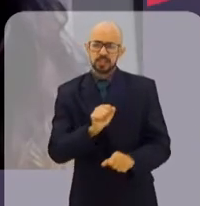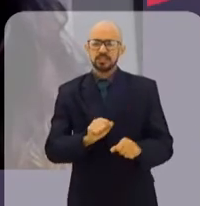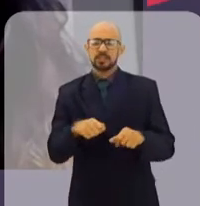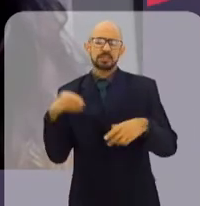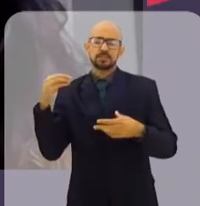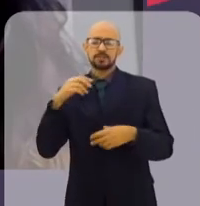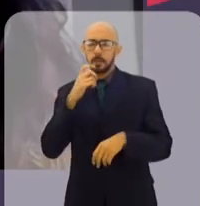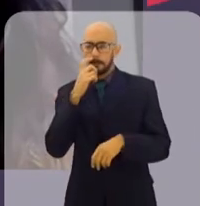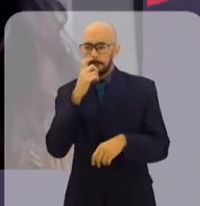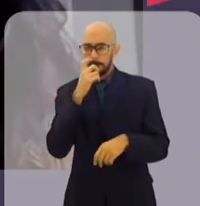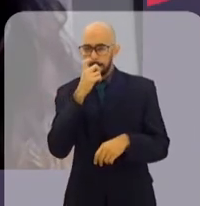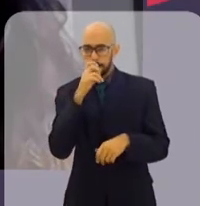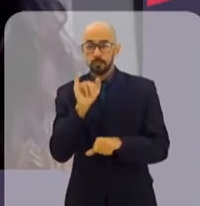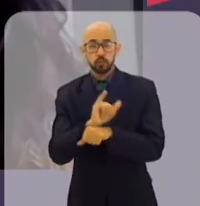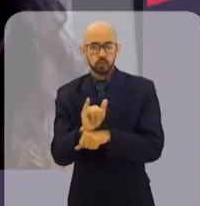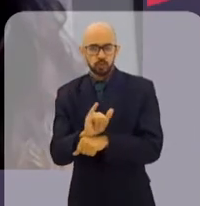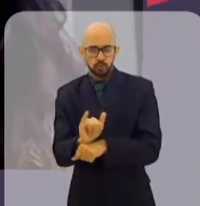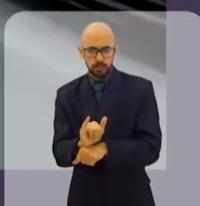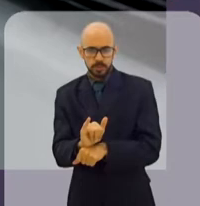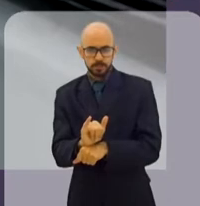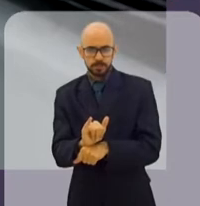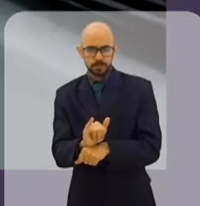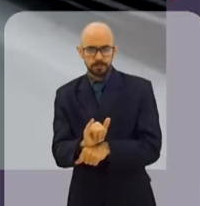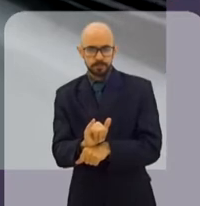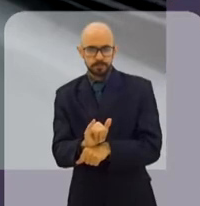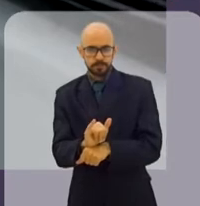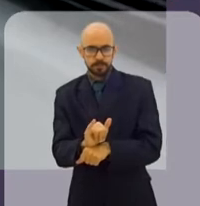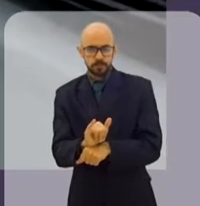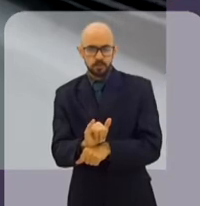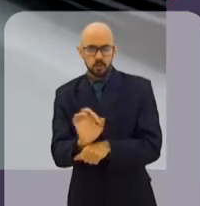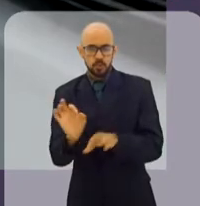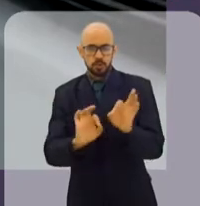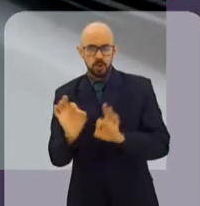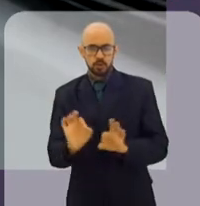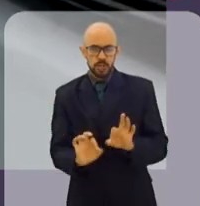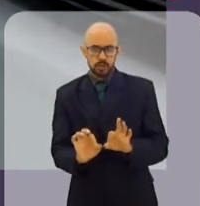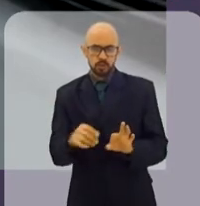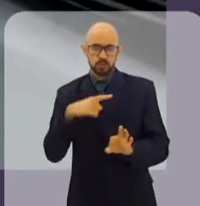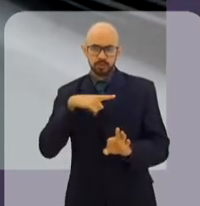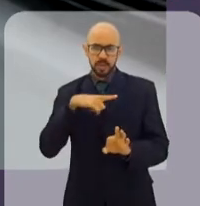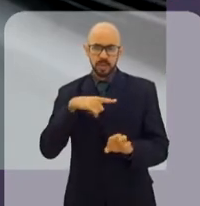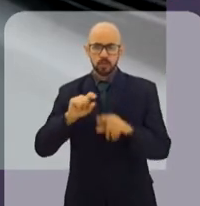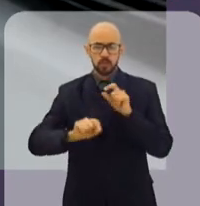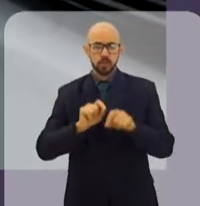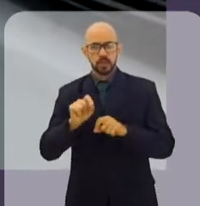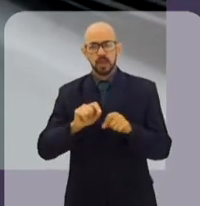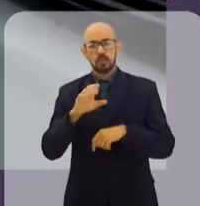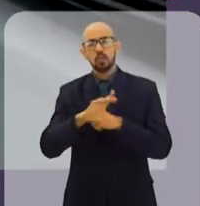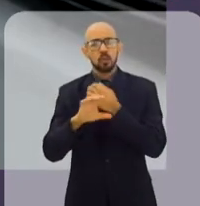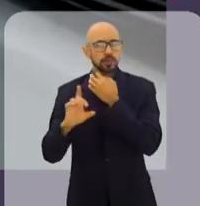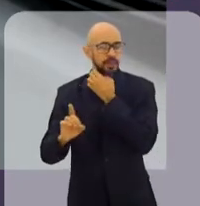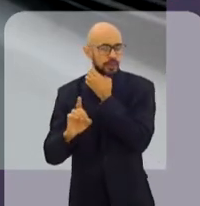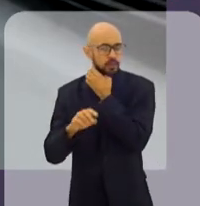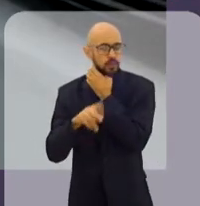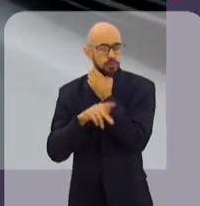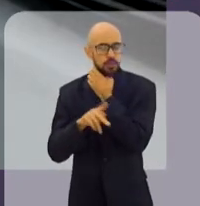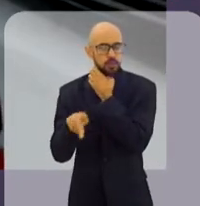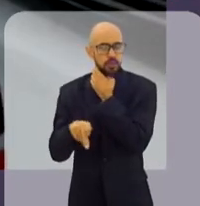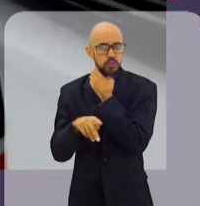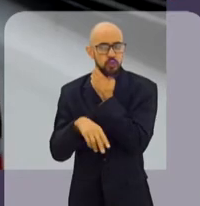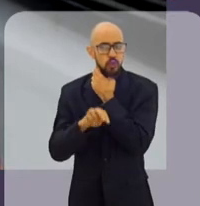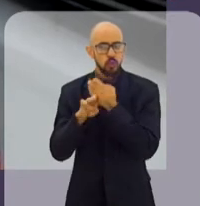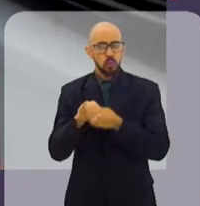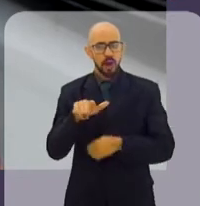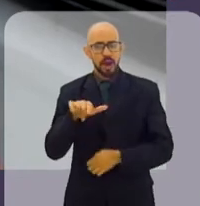né, no canal do YouTube. O projeto ele é coordenado, né, pelo professor